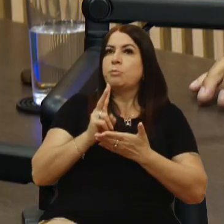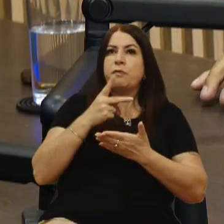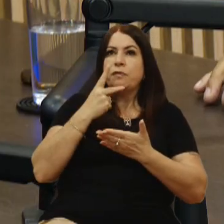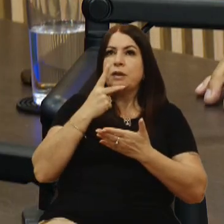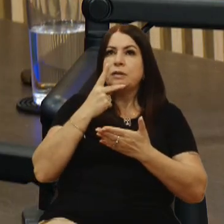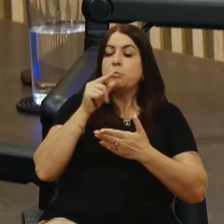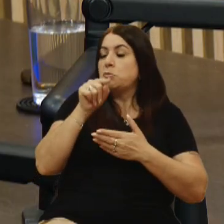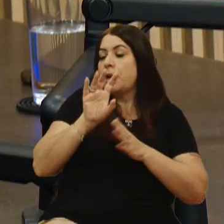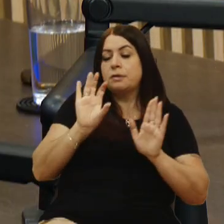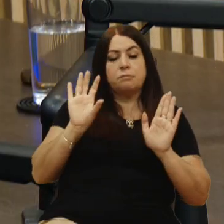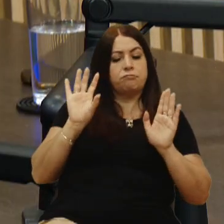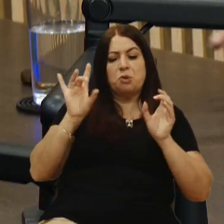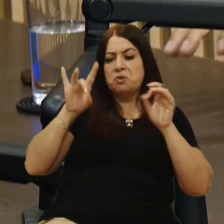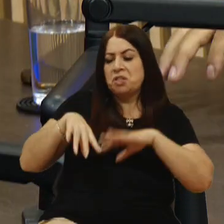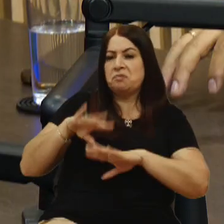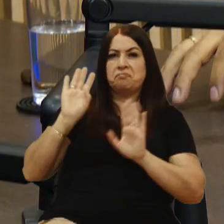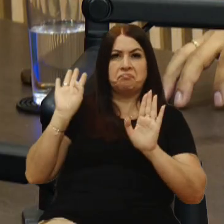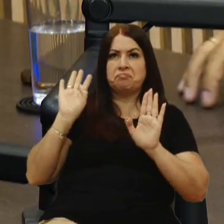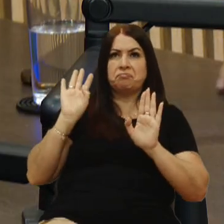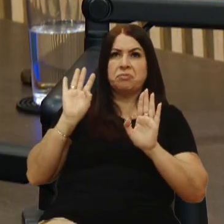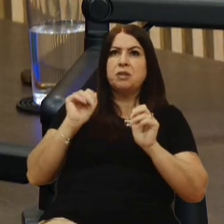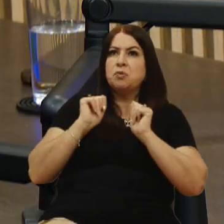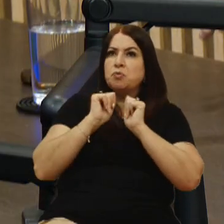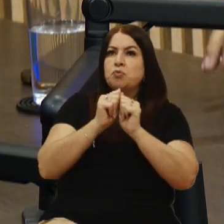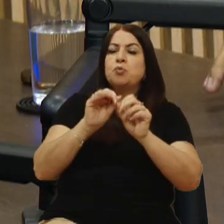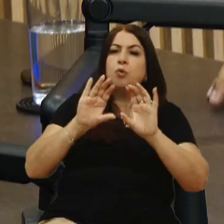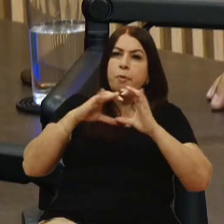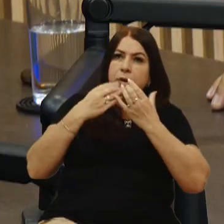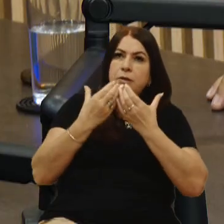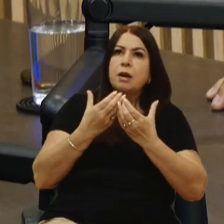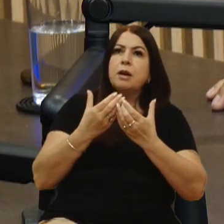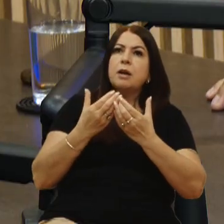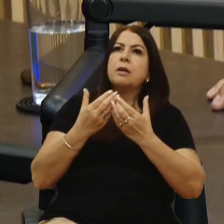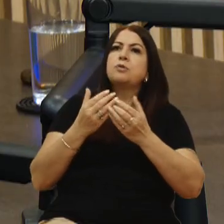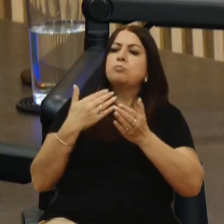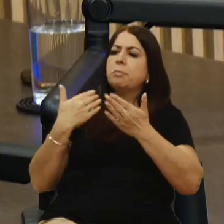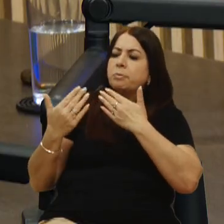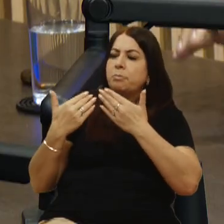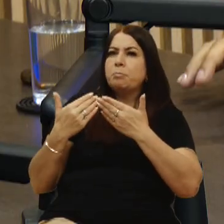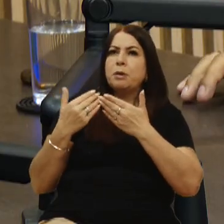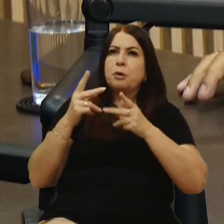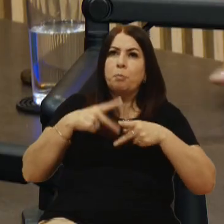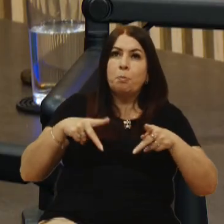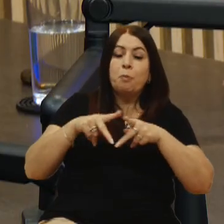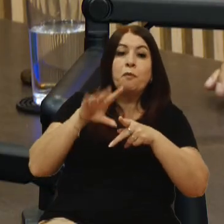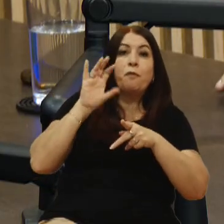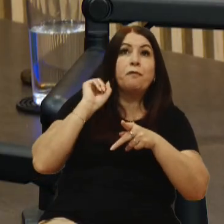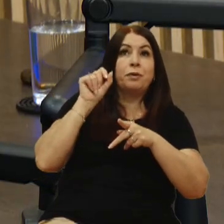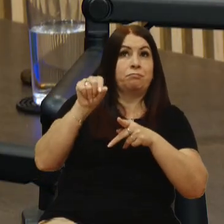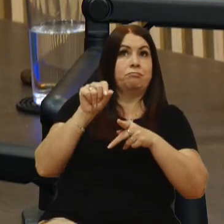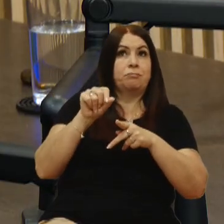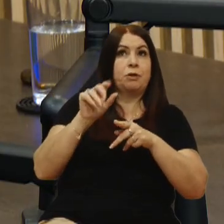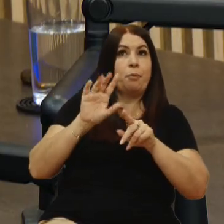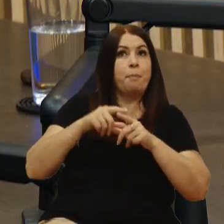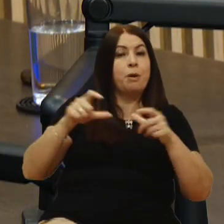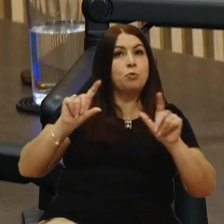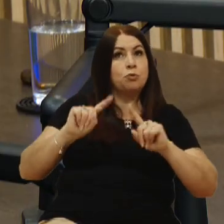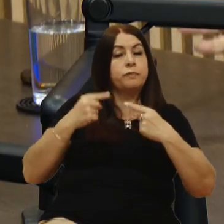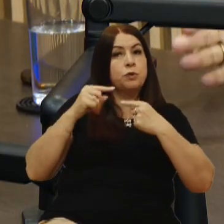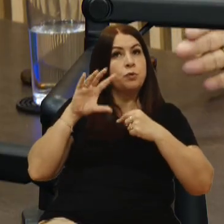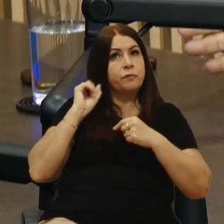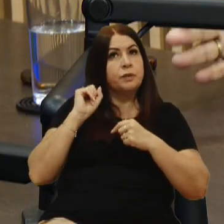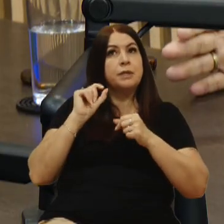para ser assim, eu desisto. Eu quero estar lá junto com a comunidade, quero estar lá junto com o povo, ouvindo o povo. Então, o maior desafio é ouvir